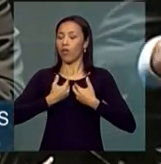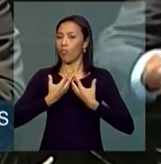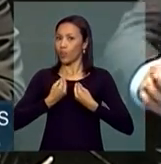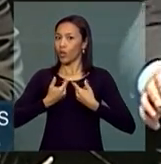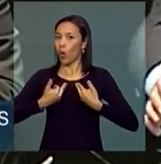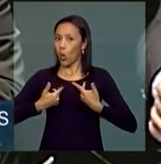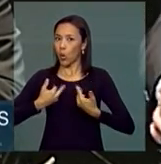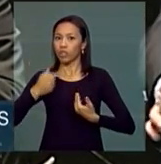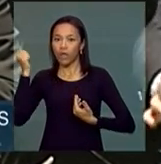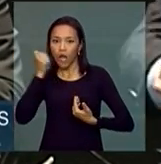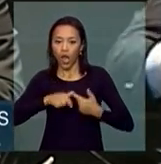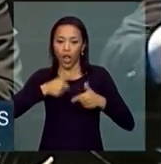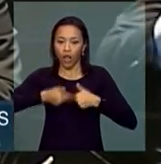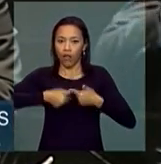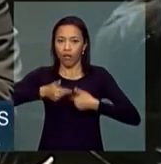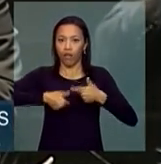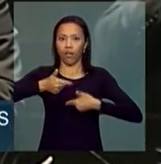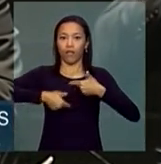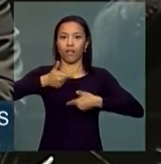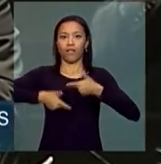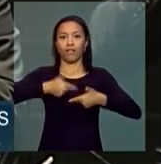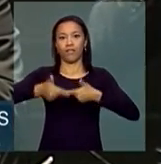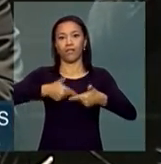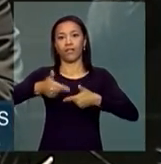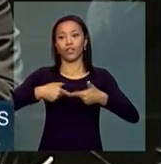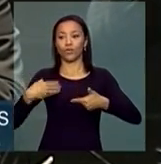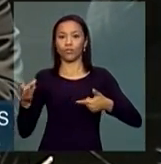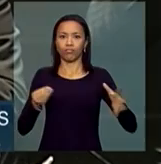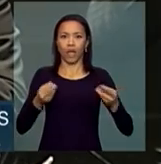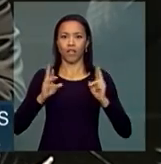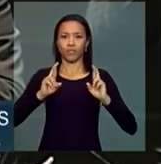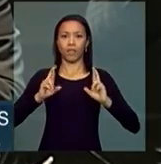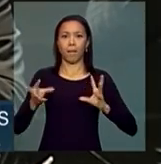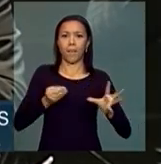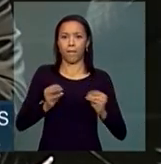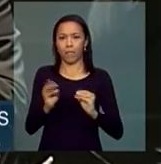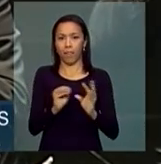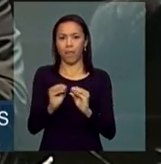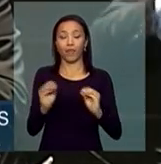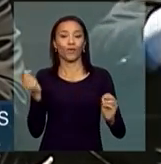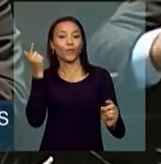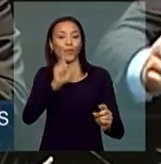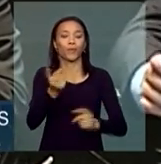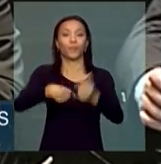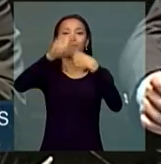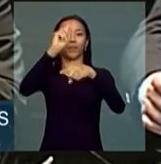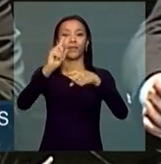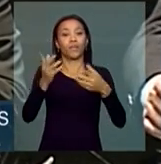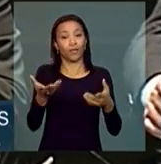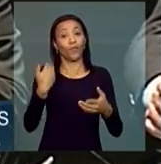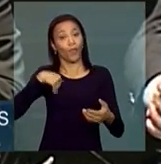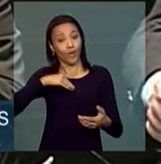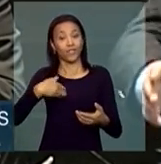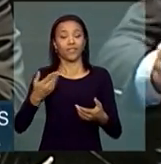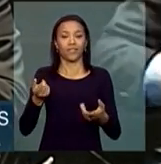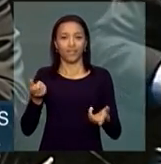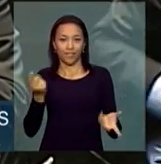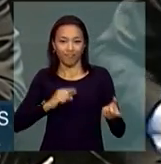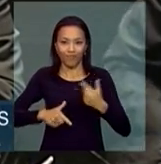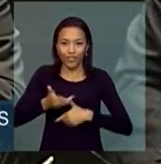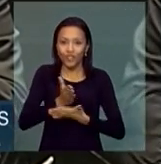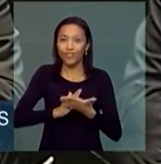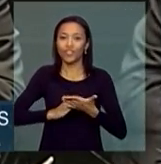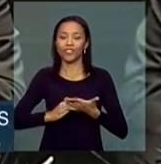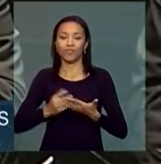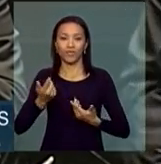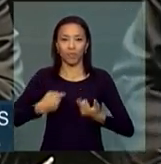foi preciso fazer. E todos dividem a tarefa. Como a gente divide as tarefas, a gente depois pode dividir